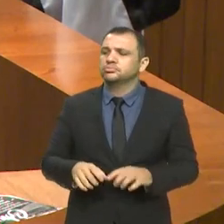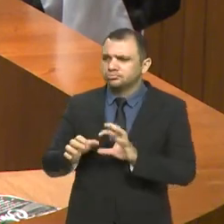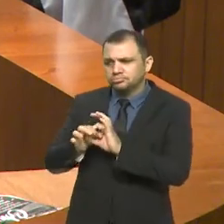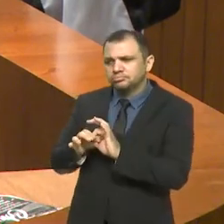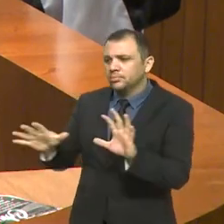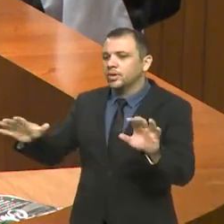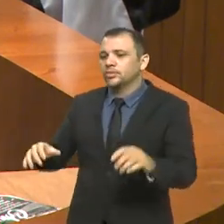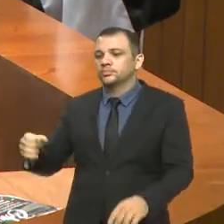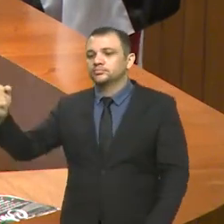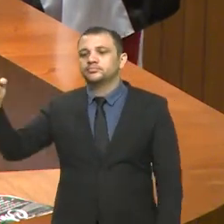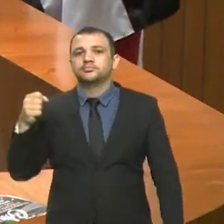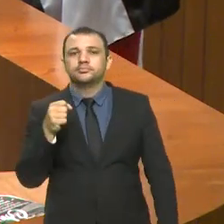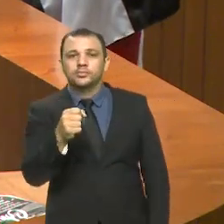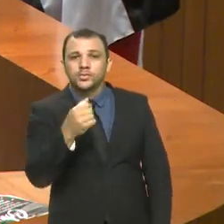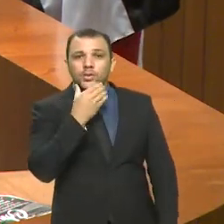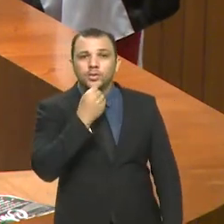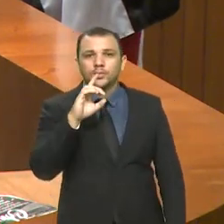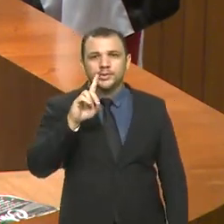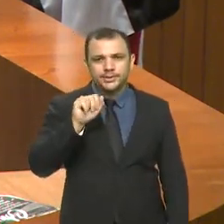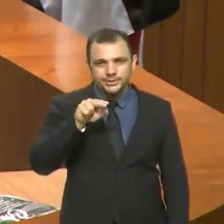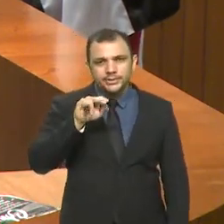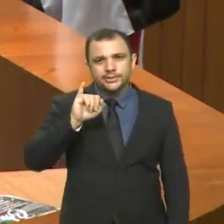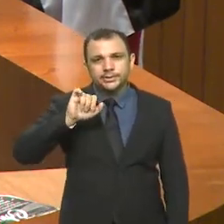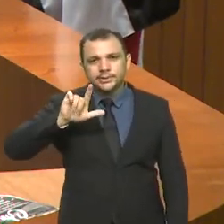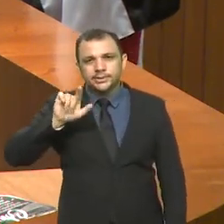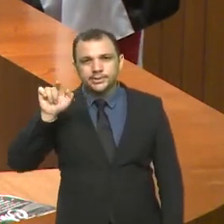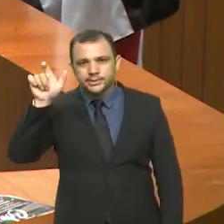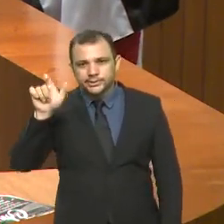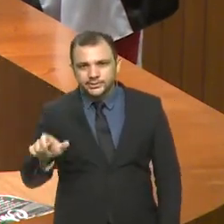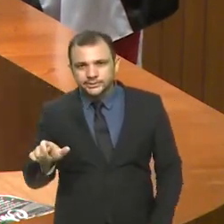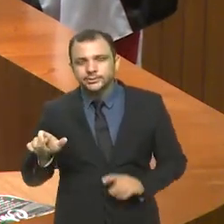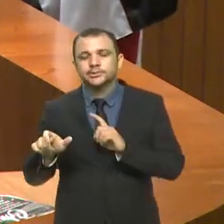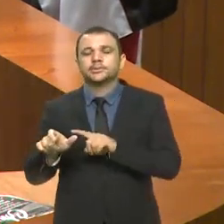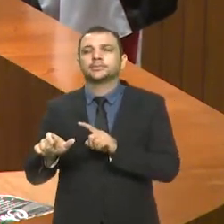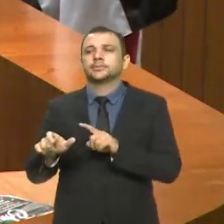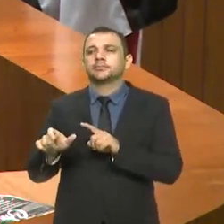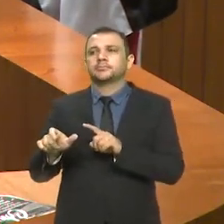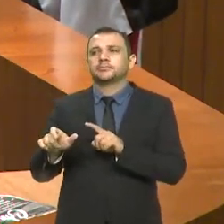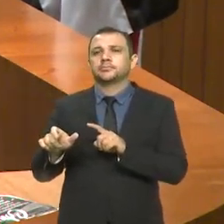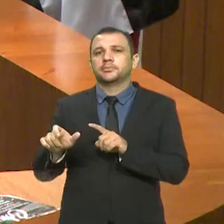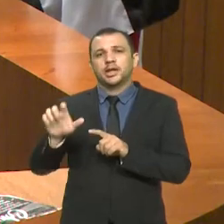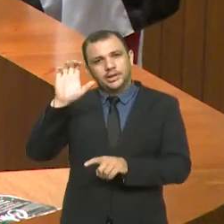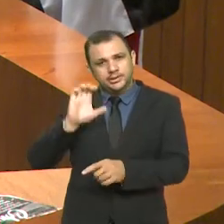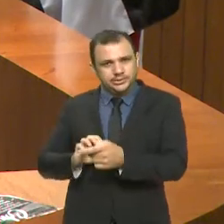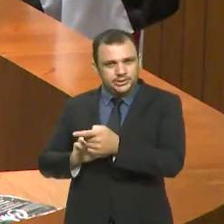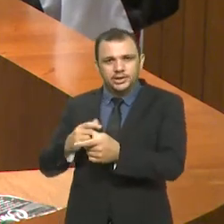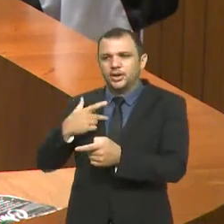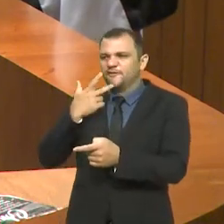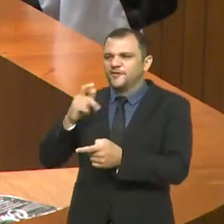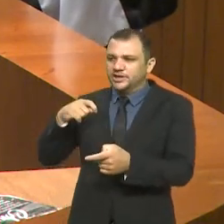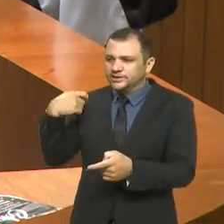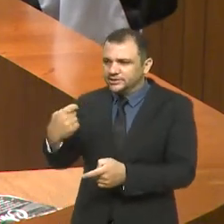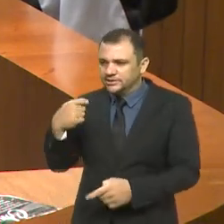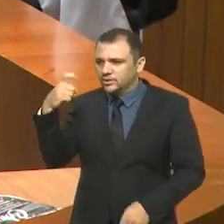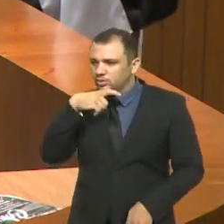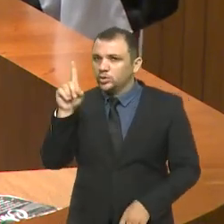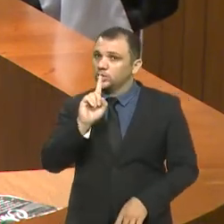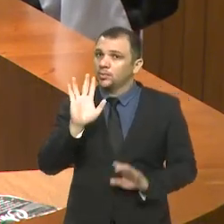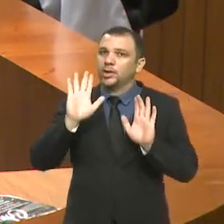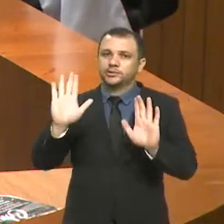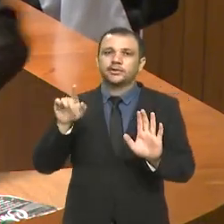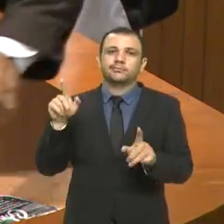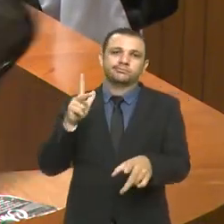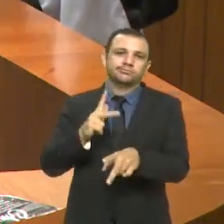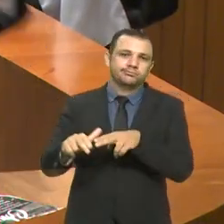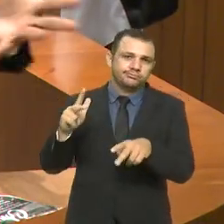Aquele cidadão, tal de senhor Daniel, com todo respeito, para não chamar de mentiroso, mas ele falseou a verdade